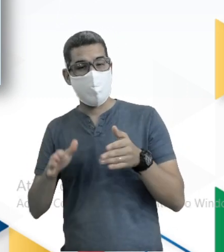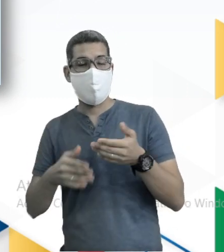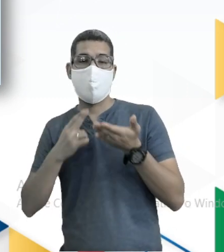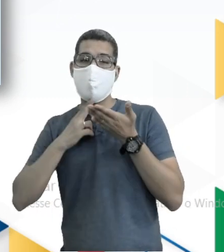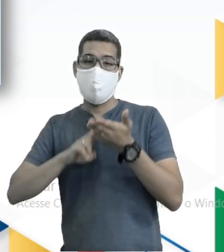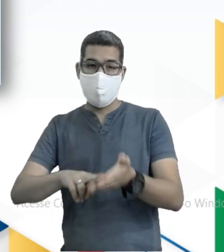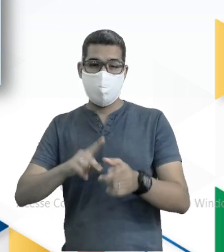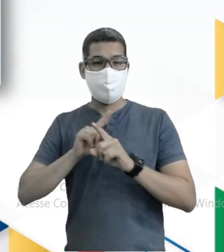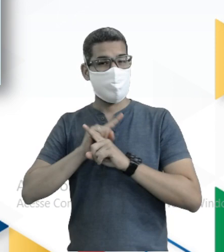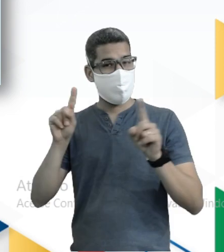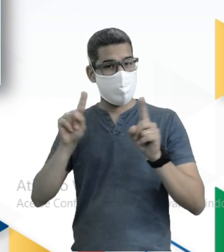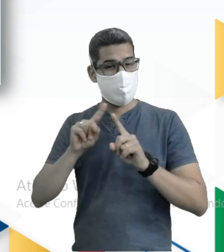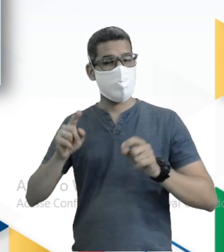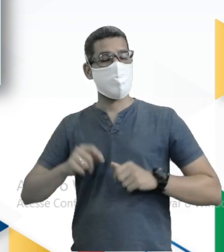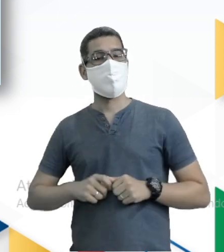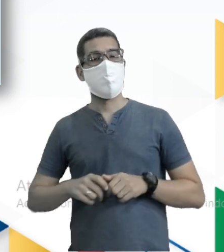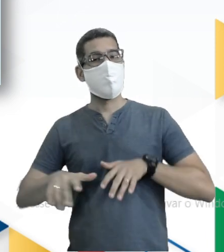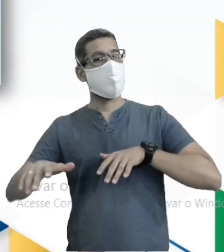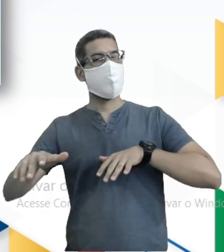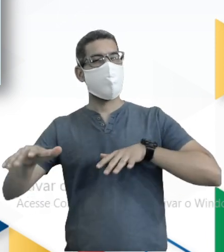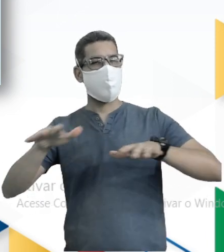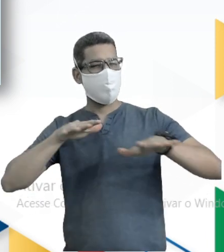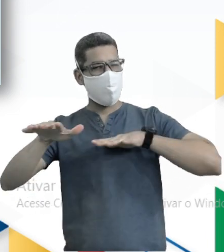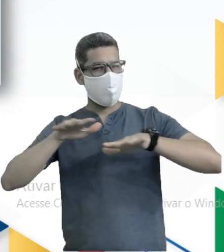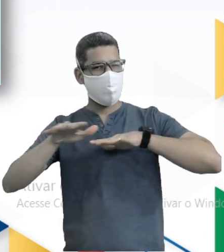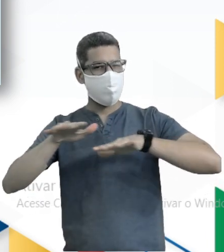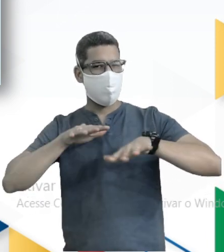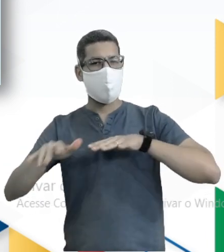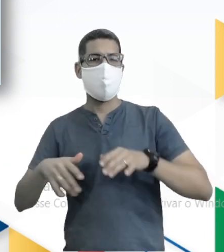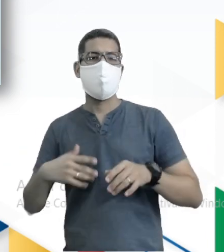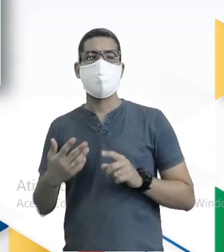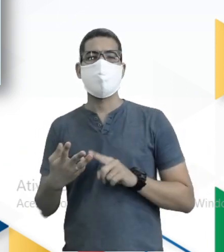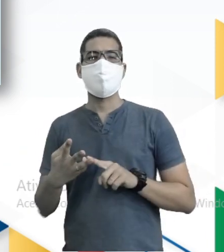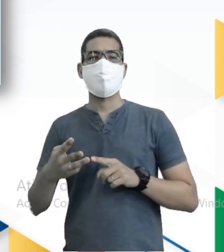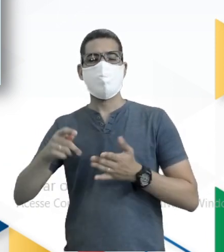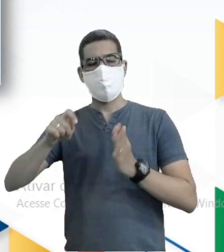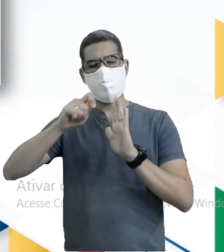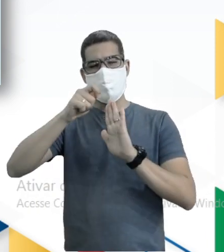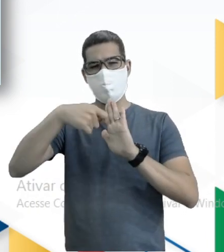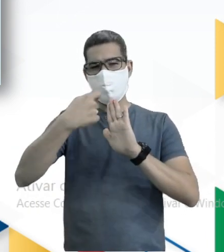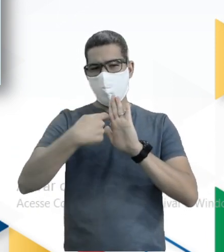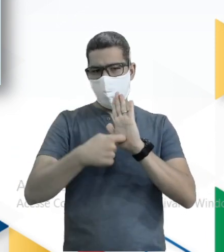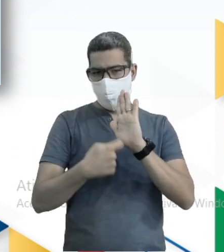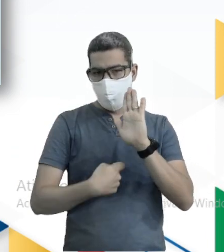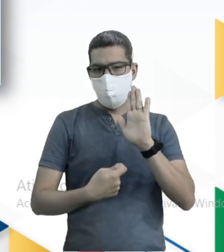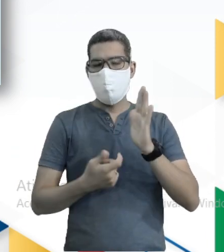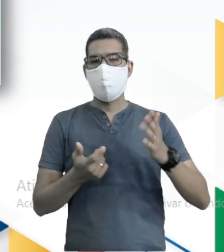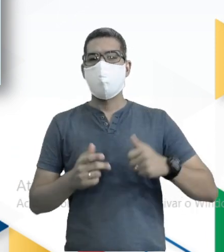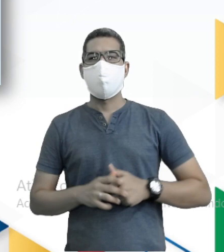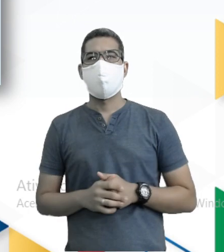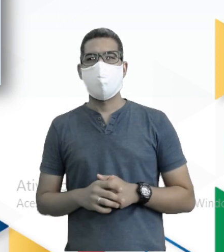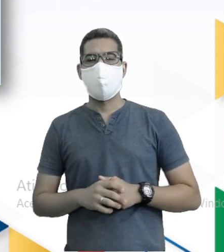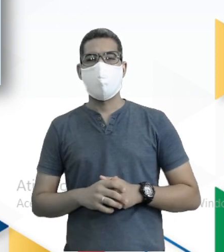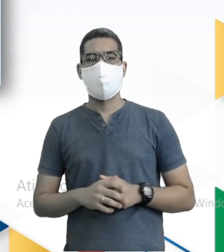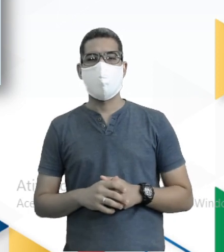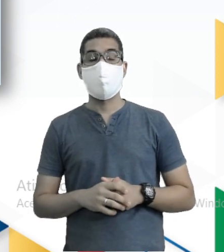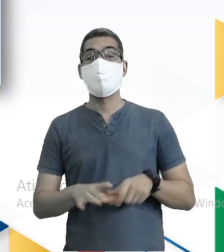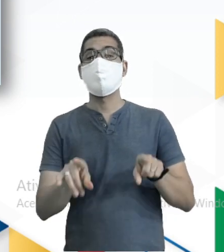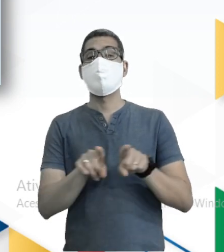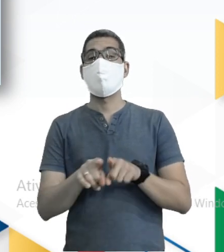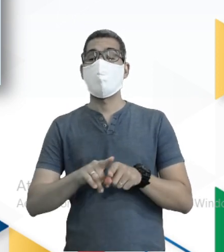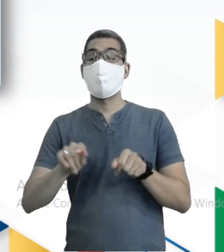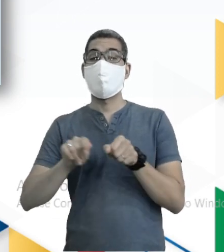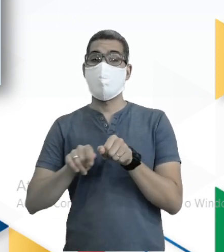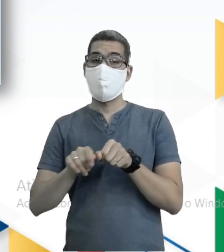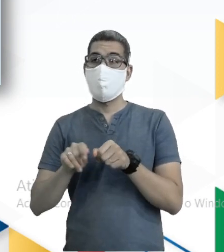reclamação, manifestação, abaixo assinado. Também podem ser produzidos com a utilização